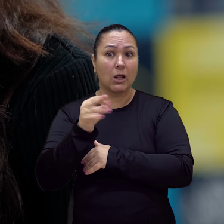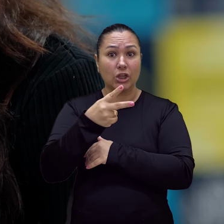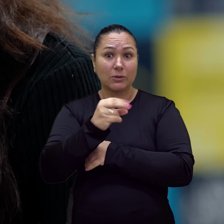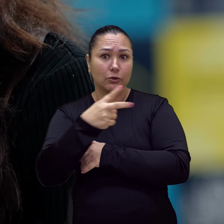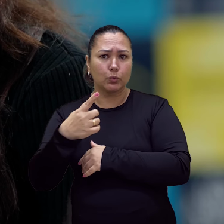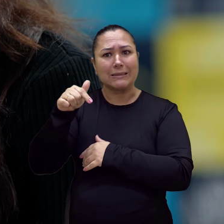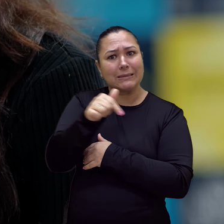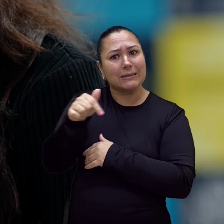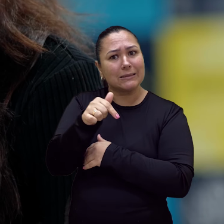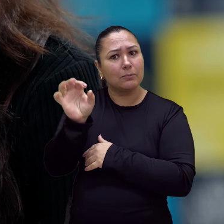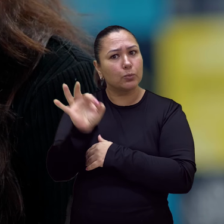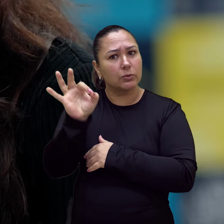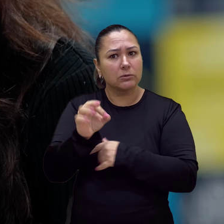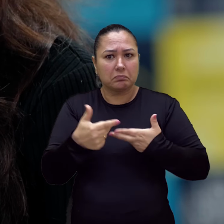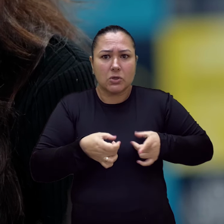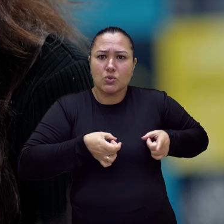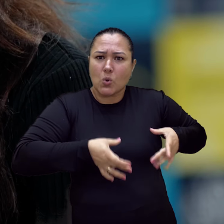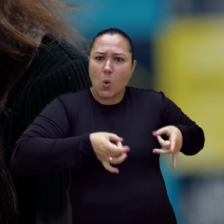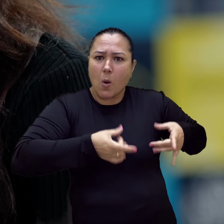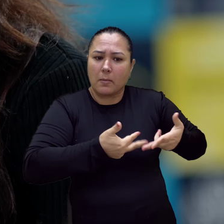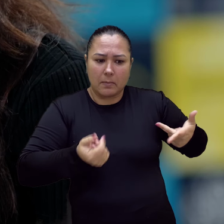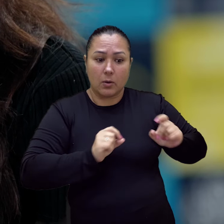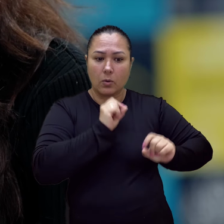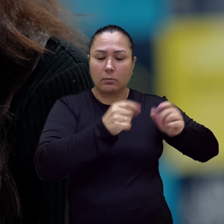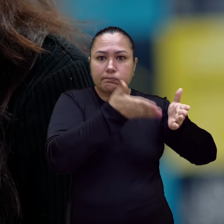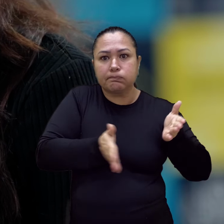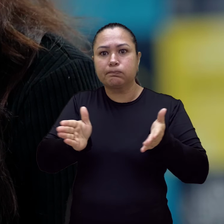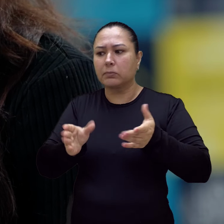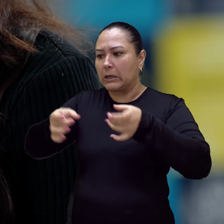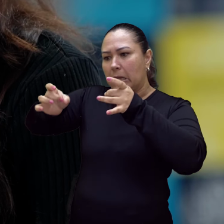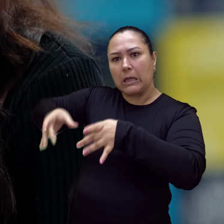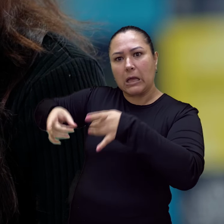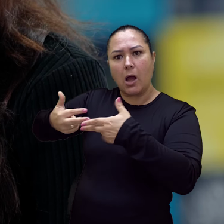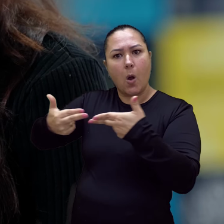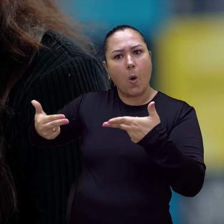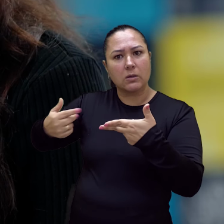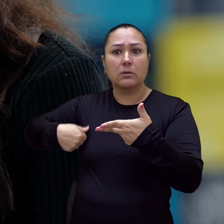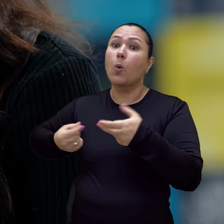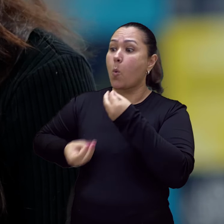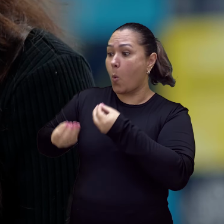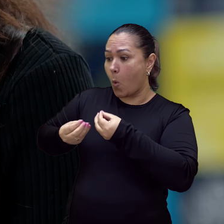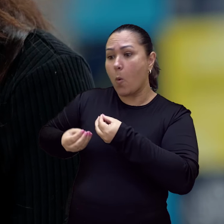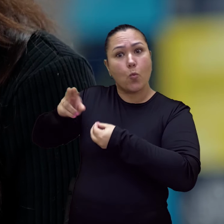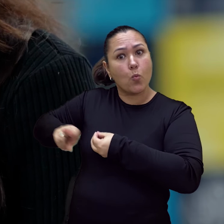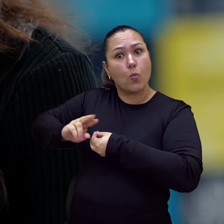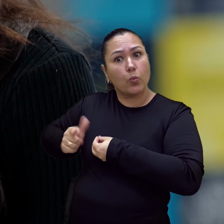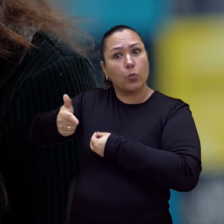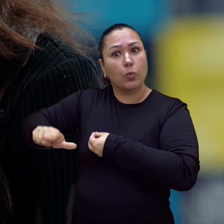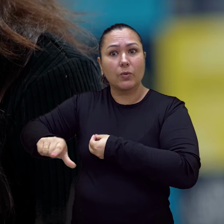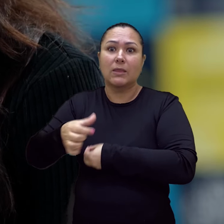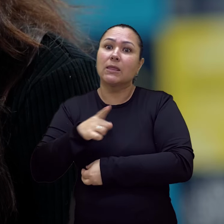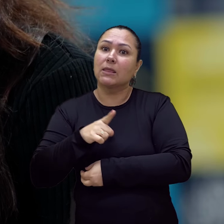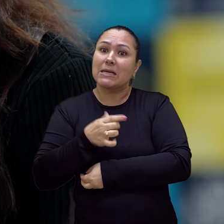Em 2021, 77% dos resíduos gerados na operação foram desviados de descarte por operações de recuperação,